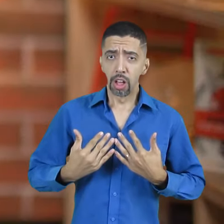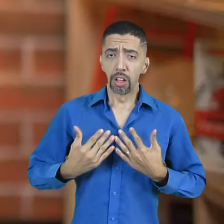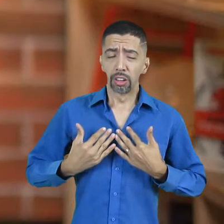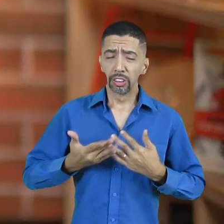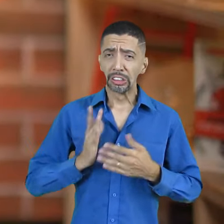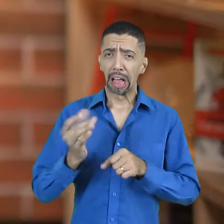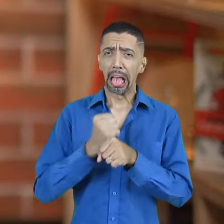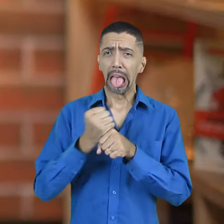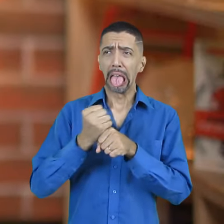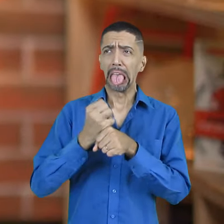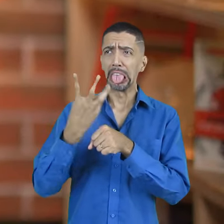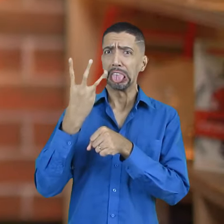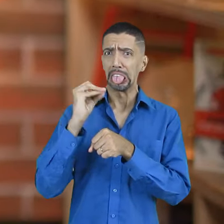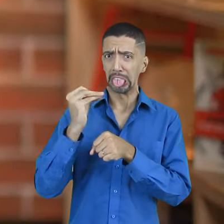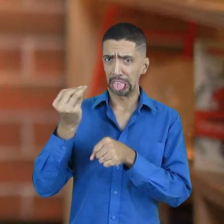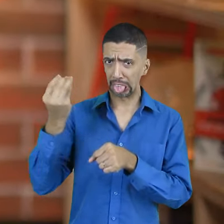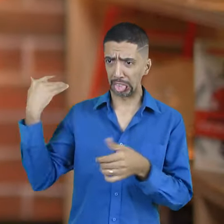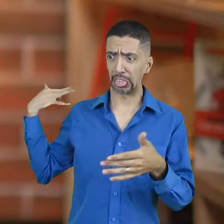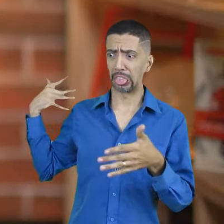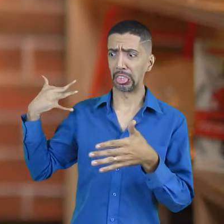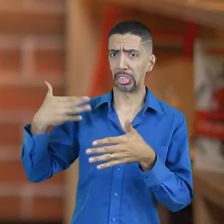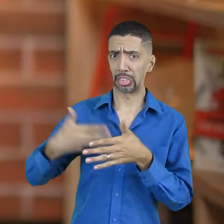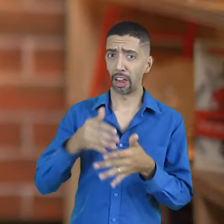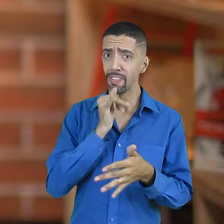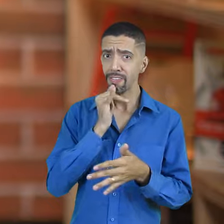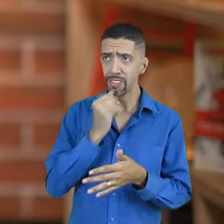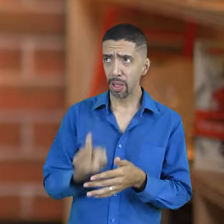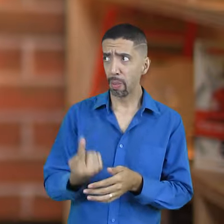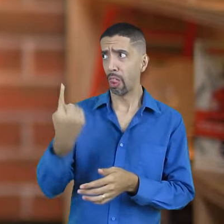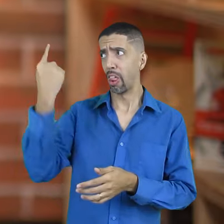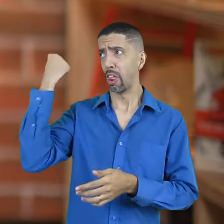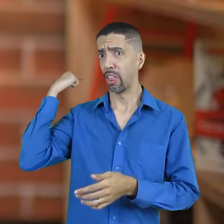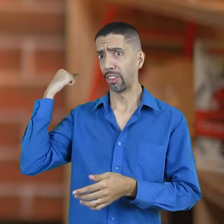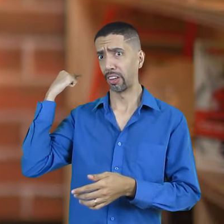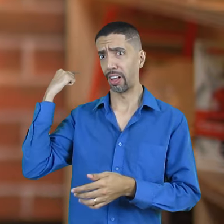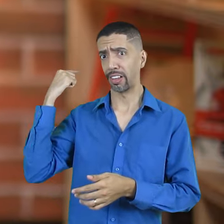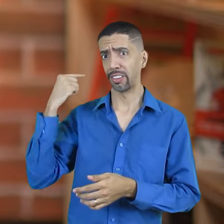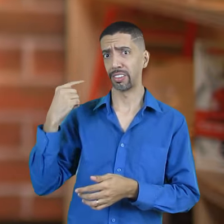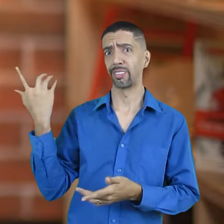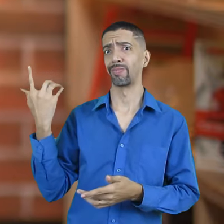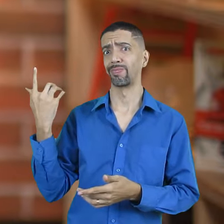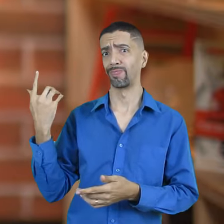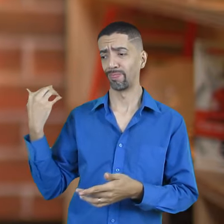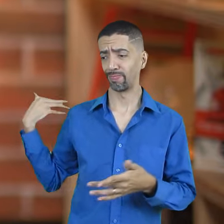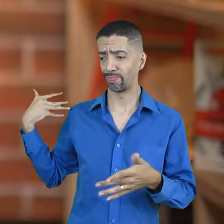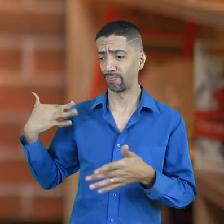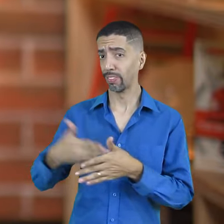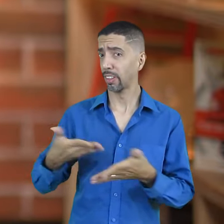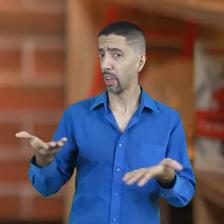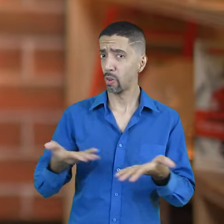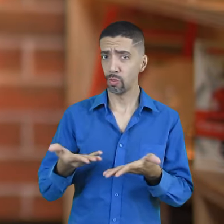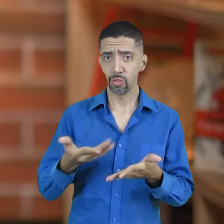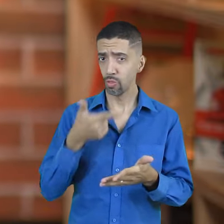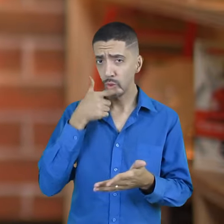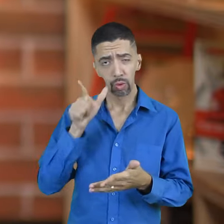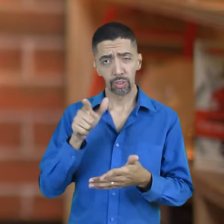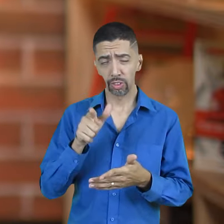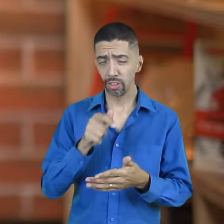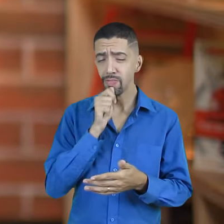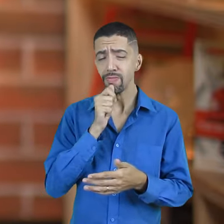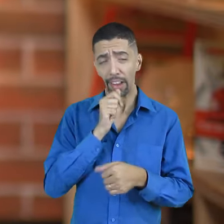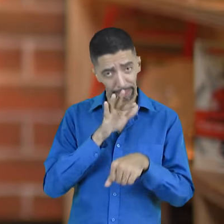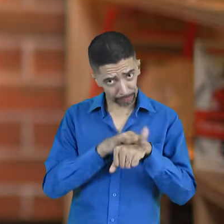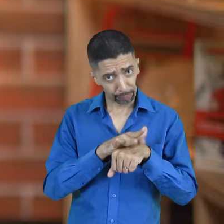É isso mesmo, lá desde os 50 anos ele teve esse problema e nunca conseguiu reparar de uma forma que pudesse eliminar